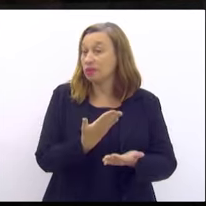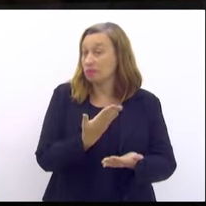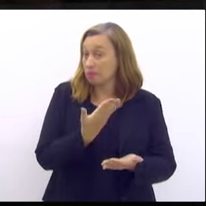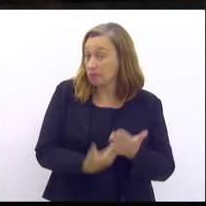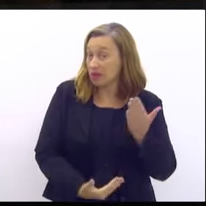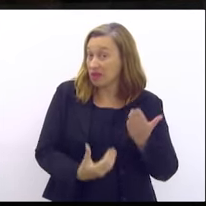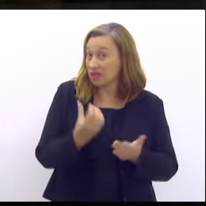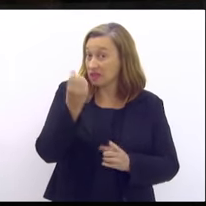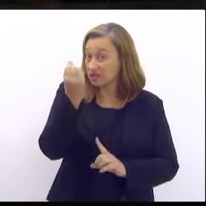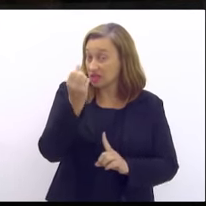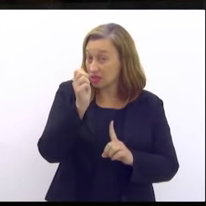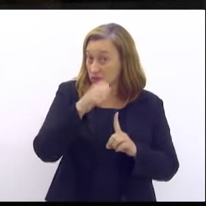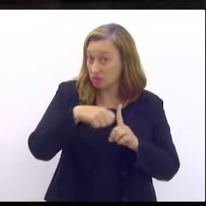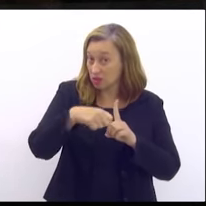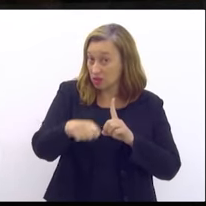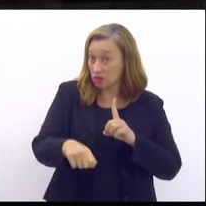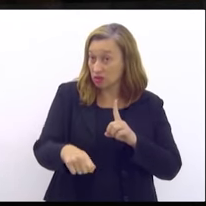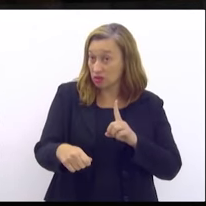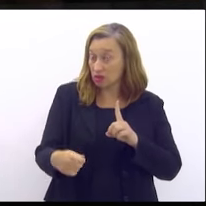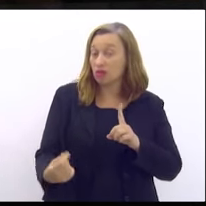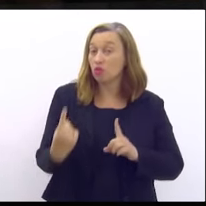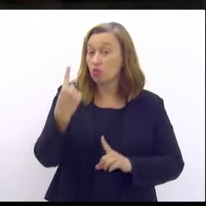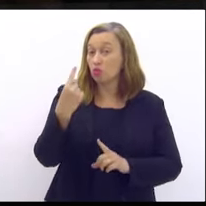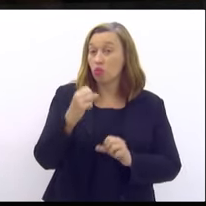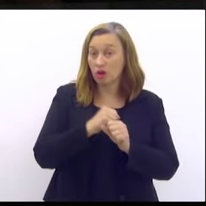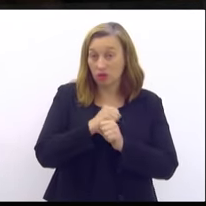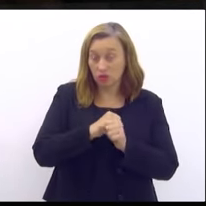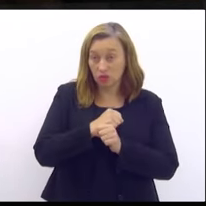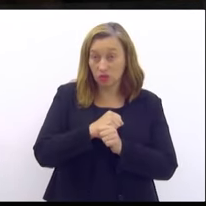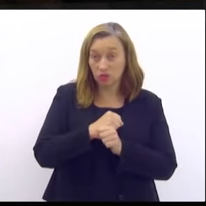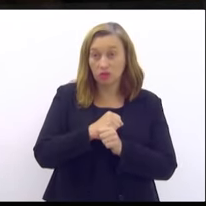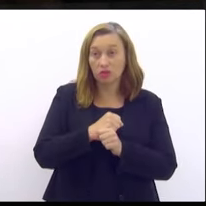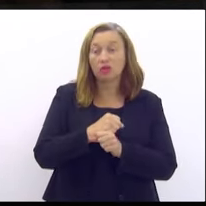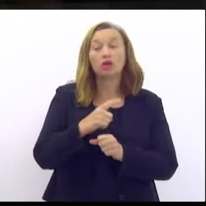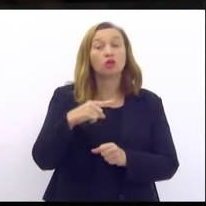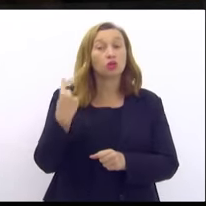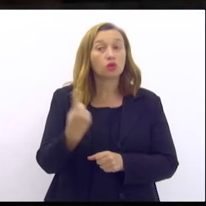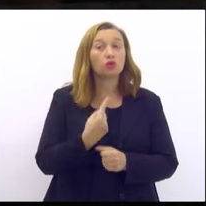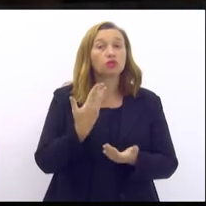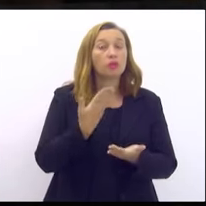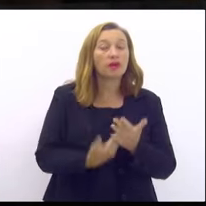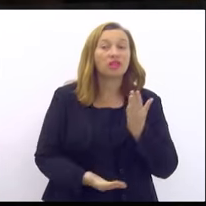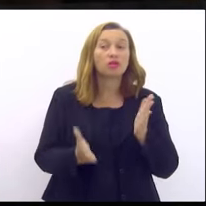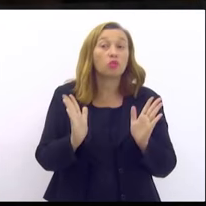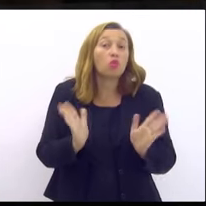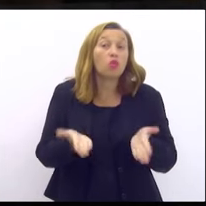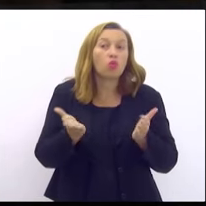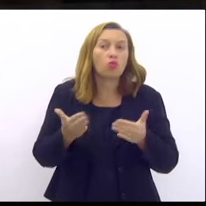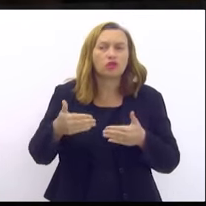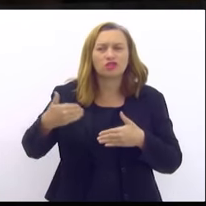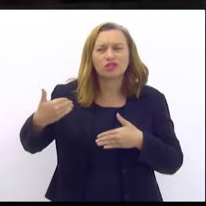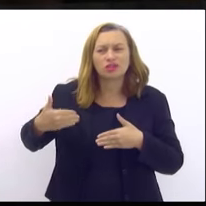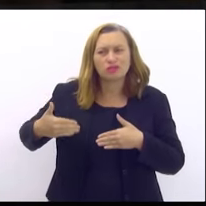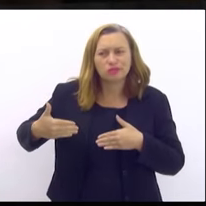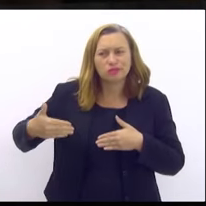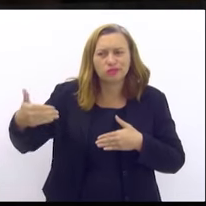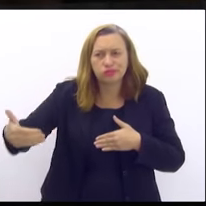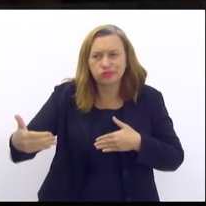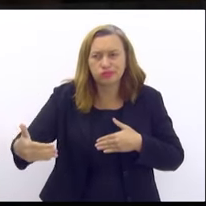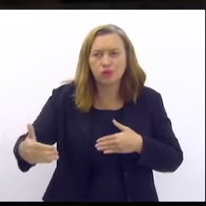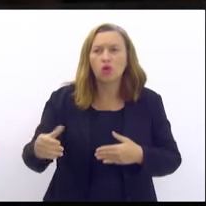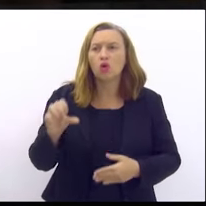6 meses para 1 ano nós estamos perdendo hoje e daqui paraa frente